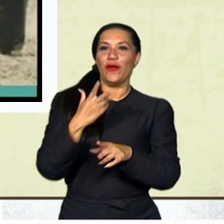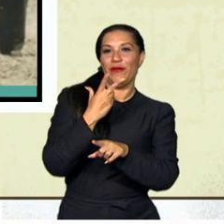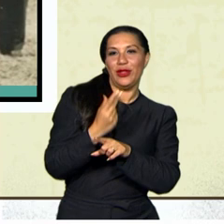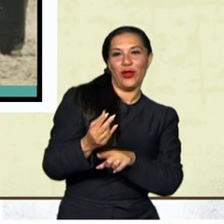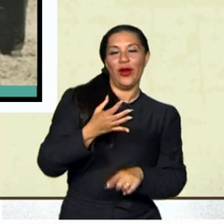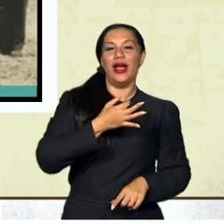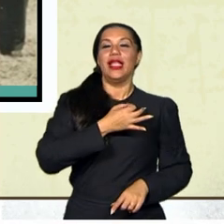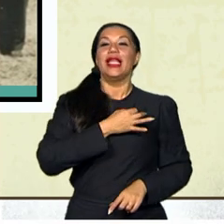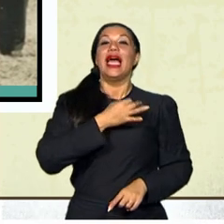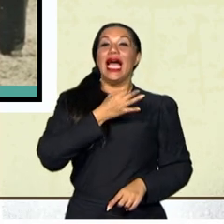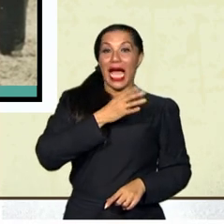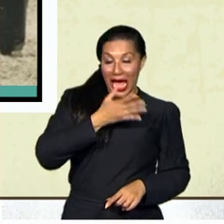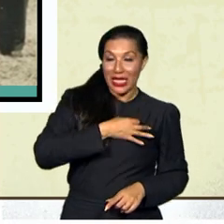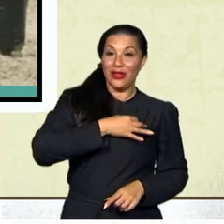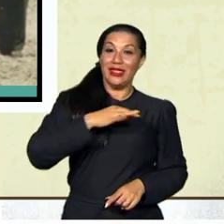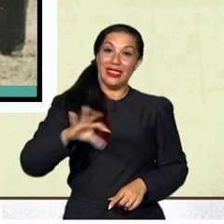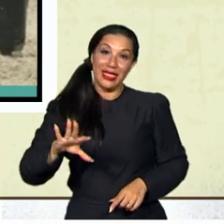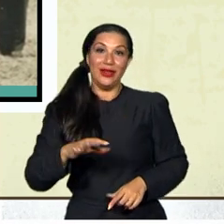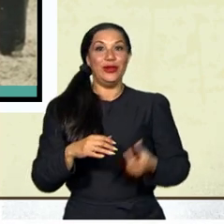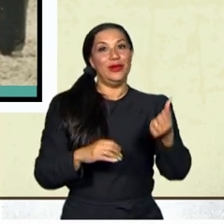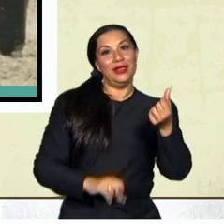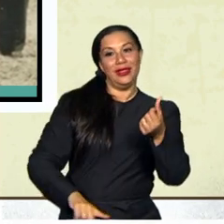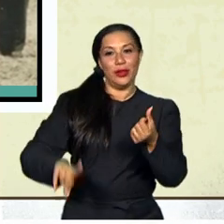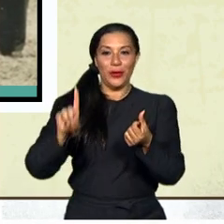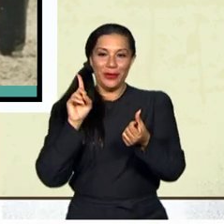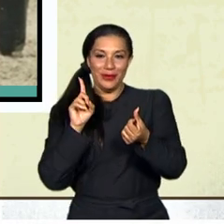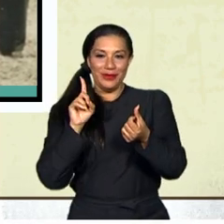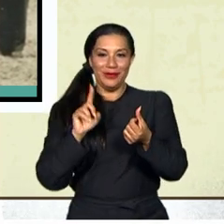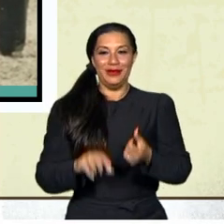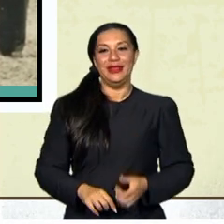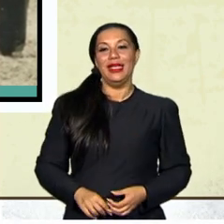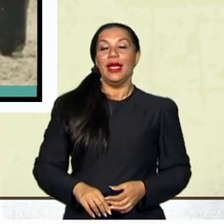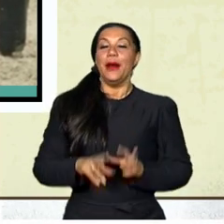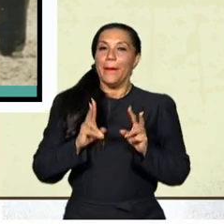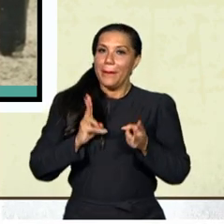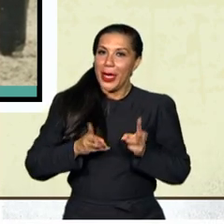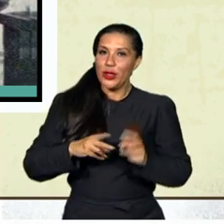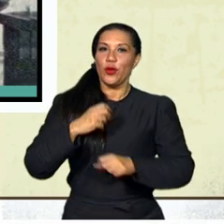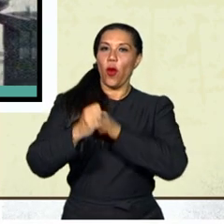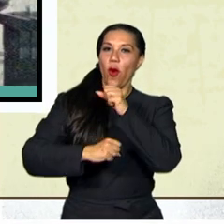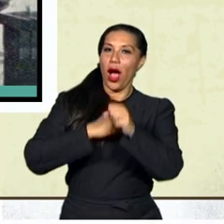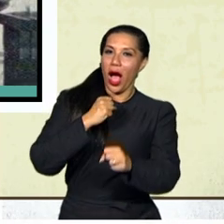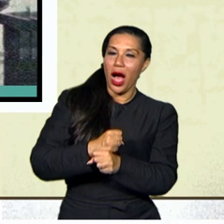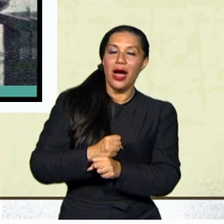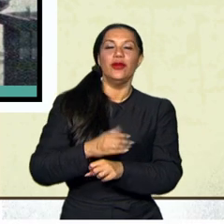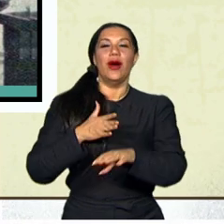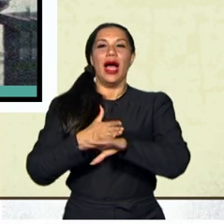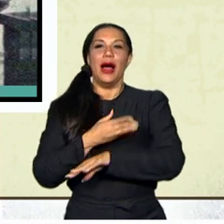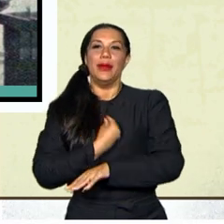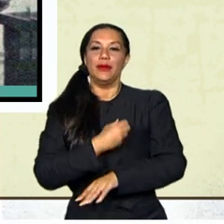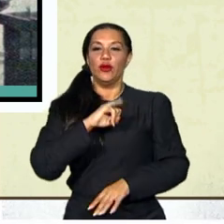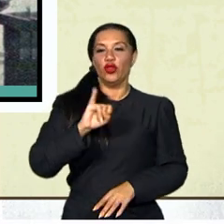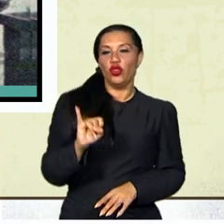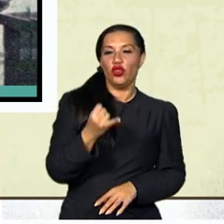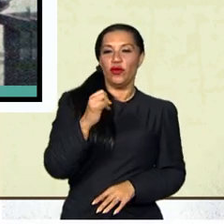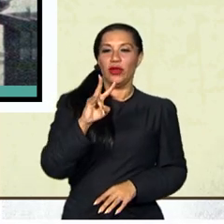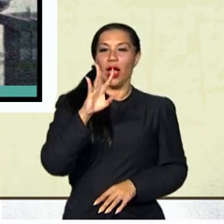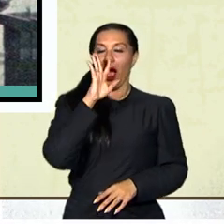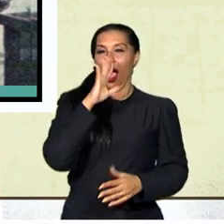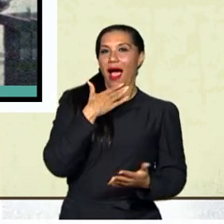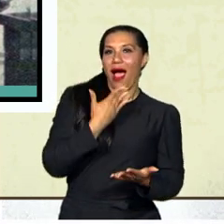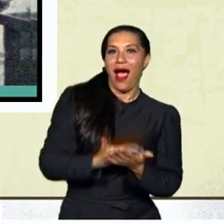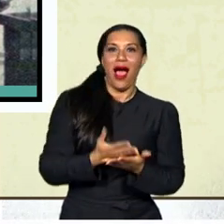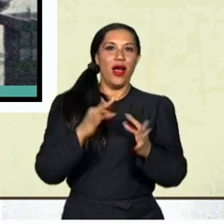Santos na Vila Belmiro por 6-1. Nesse mesmo ano, a participação do Juventus